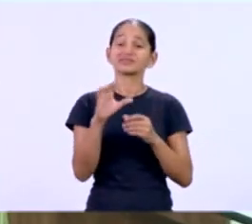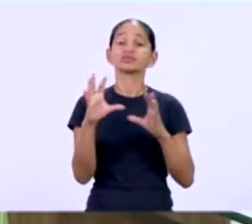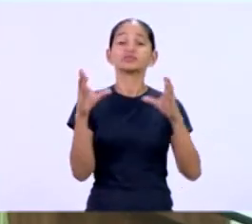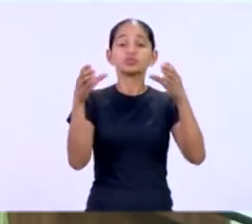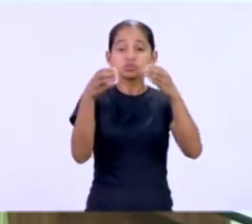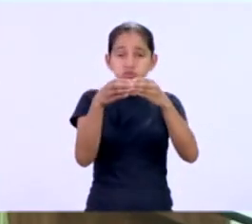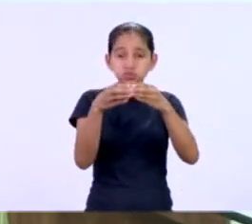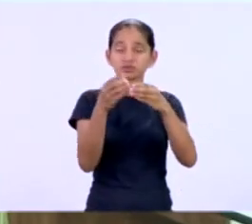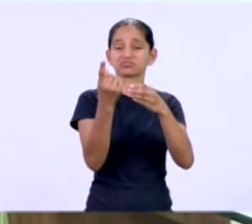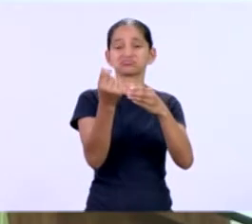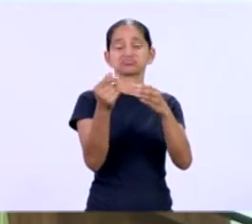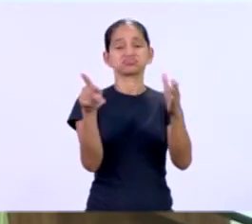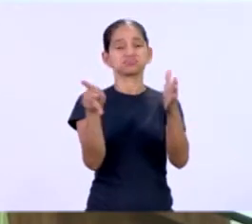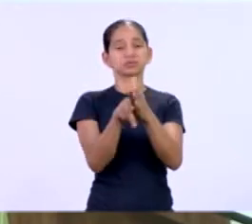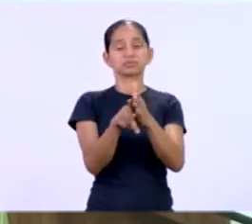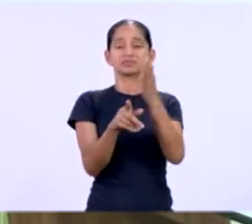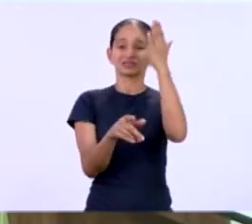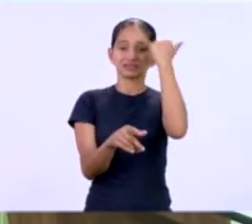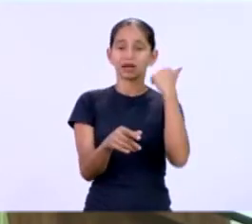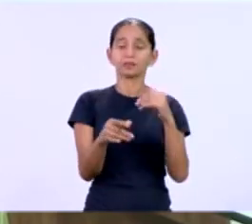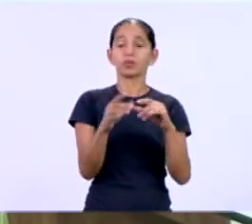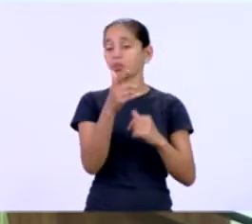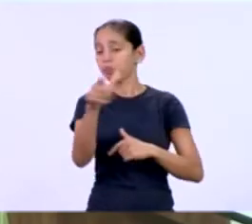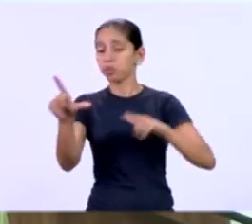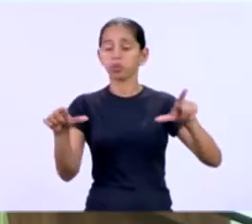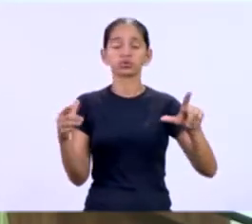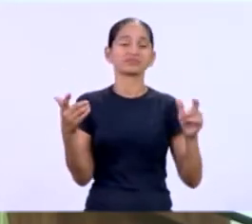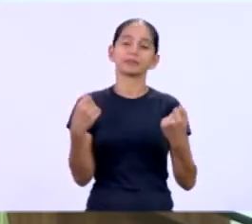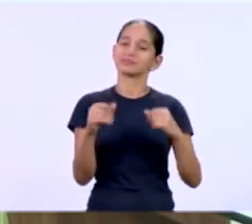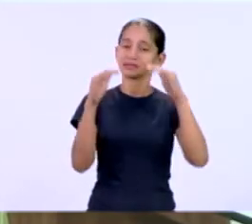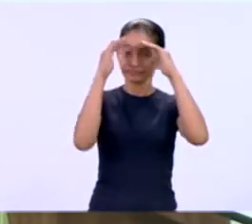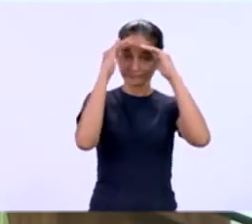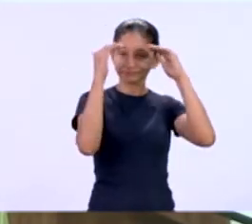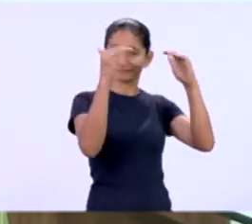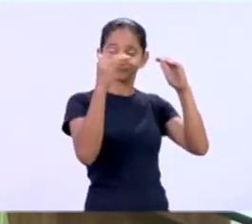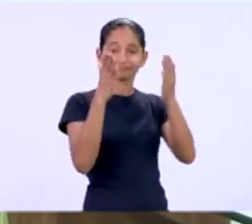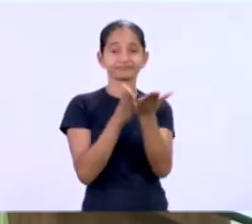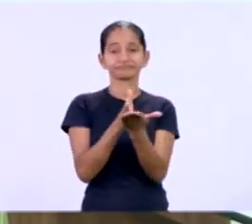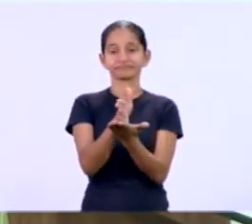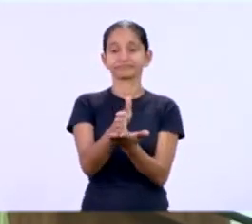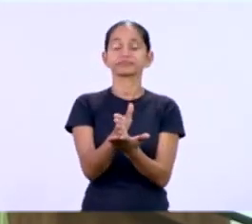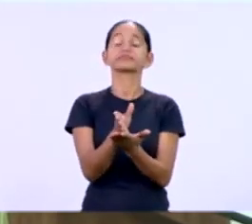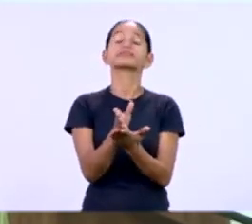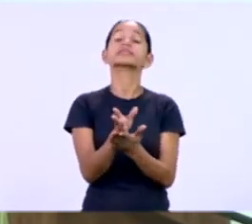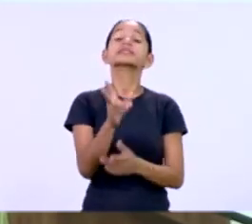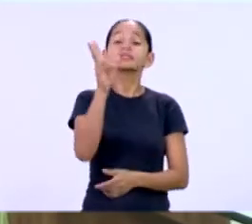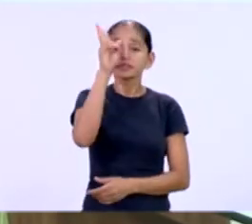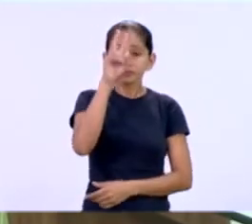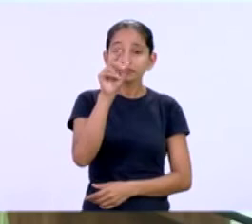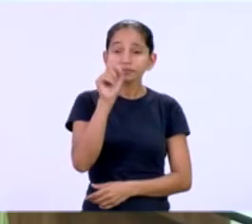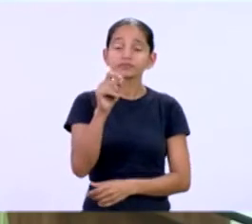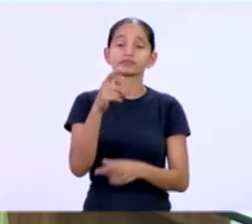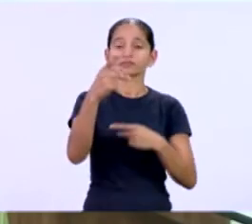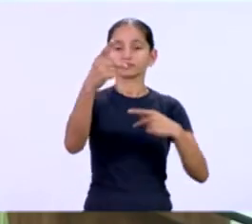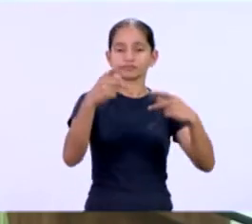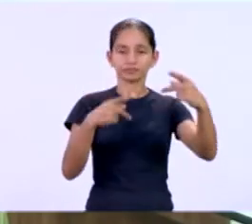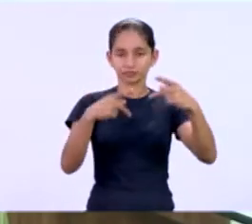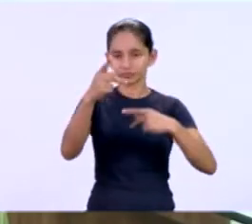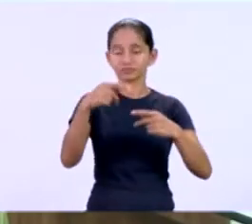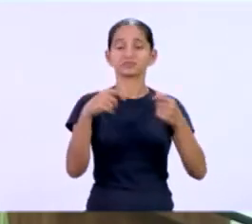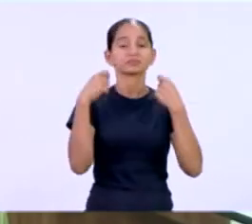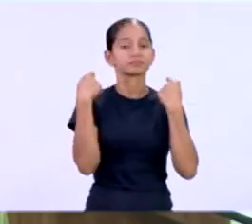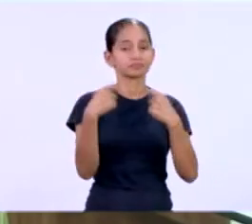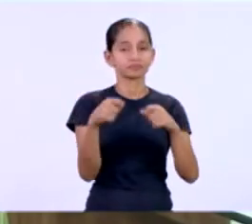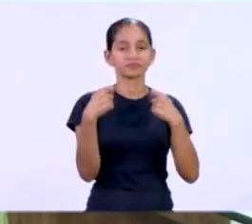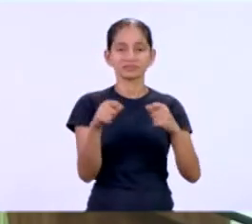da cúpula e deverá ser seguido por todos os outros. Relembrando aqui os ensinamentos das aulas anteriores, o planejamento ele tem que ser